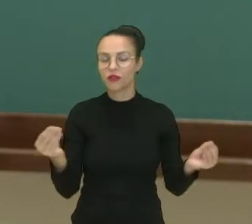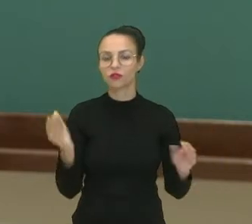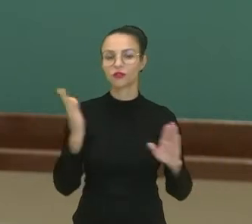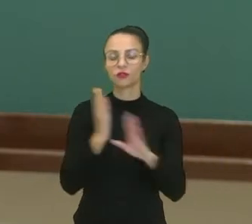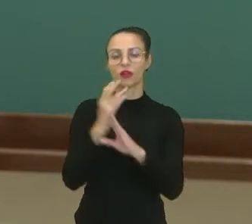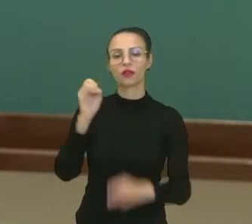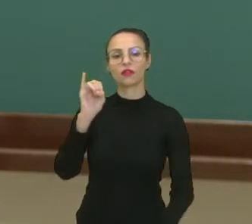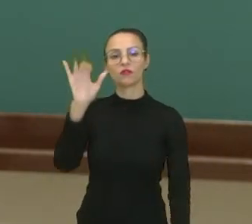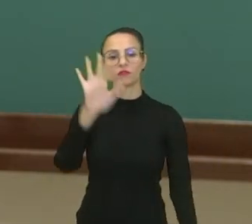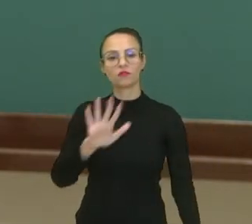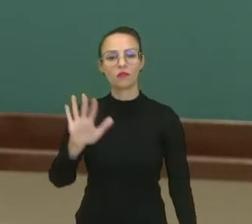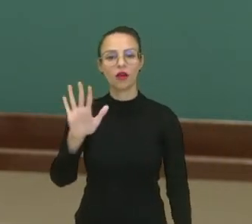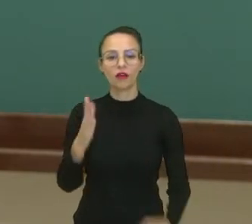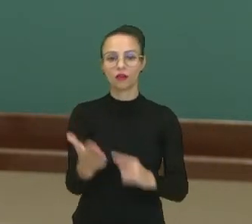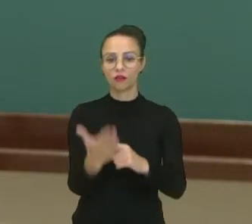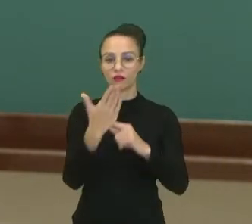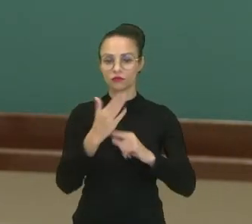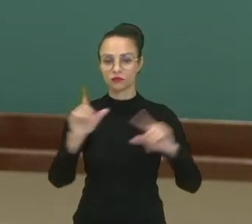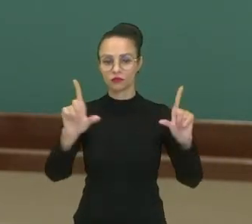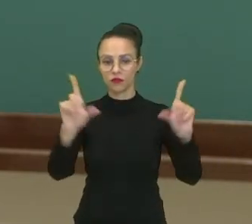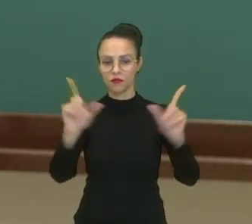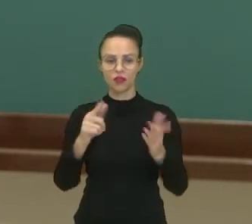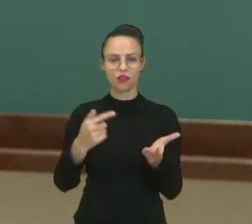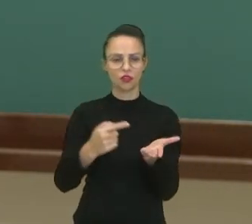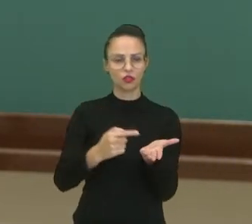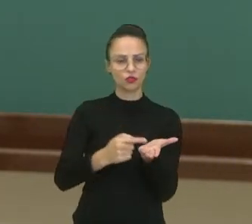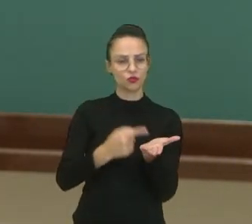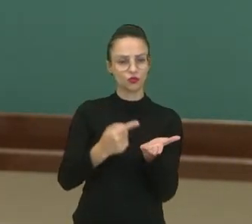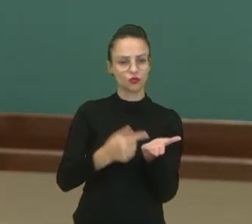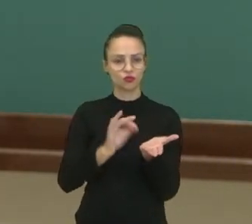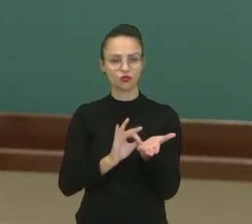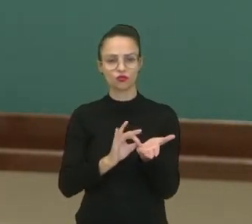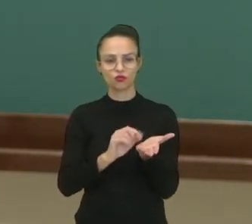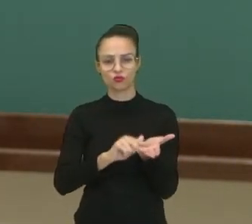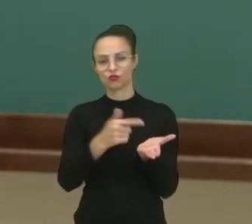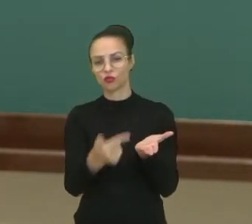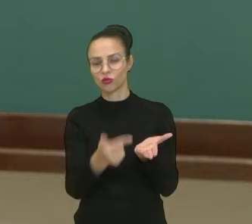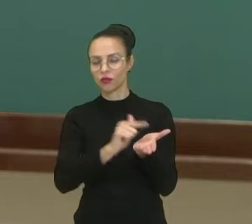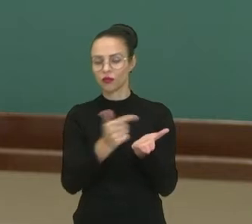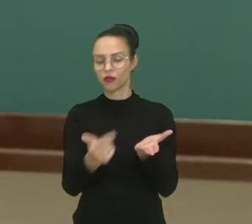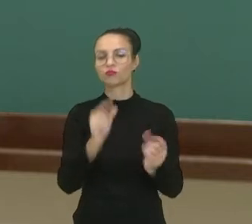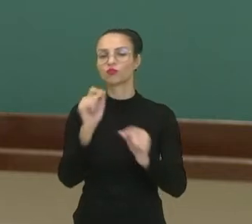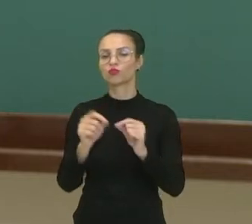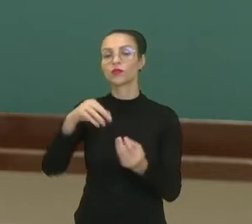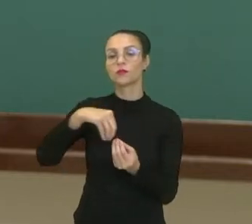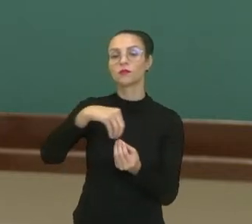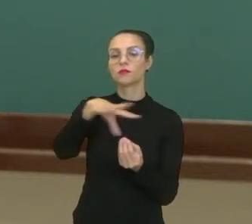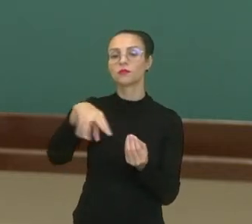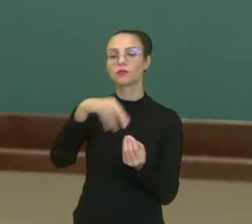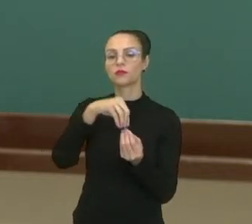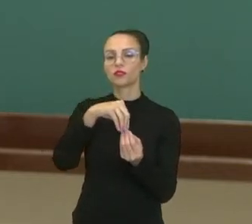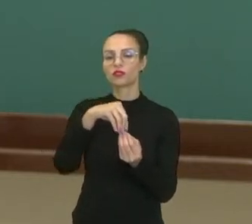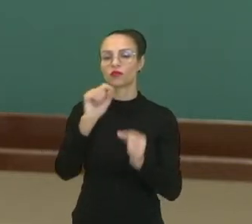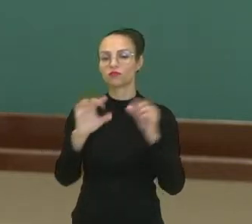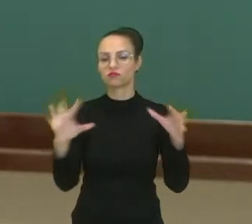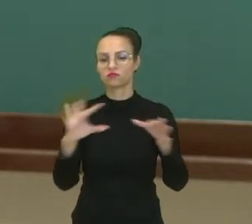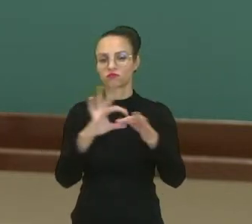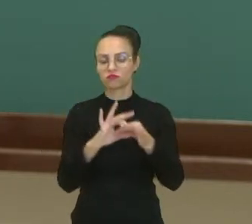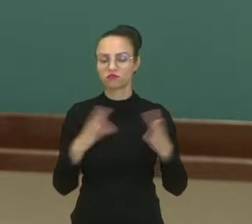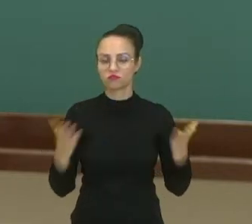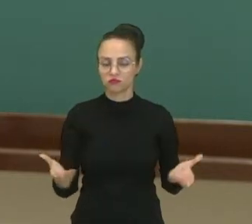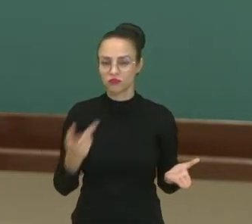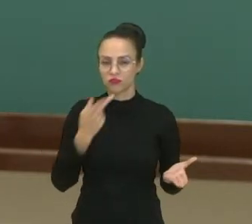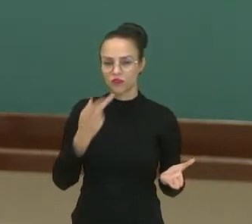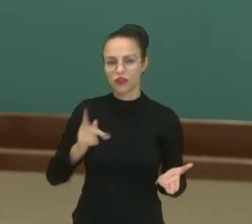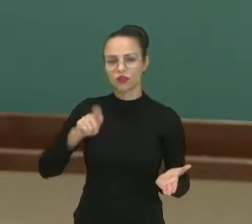na TV, no jornal? Qual que é a mídia que está ligada a isso? E o que é dito sobre o produto? Faz diferença